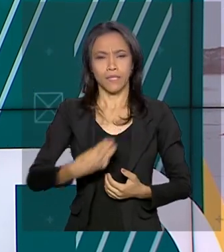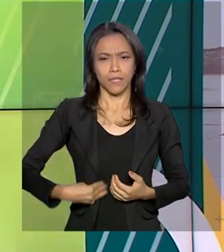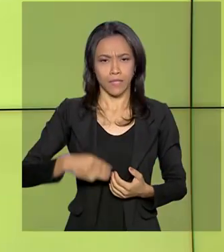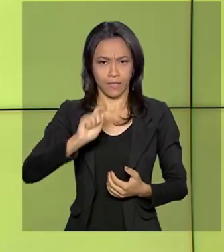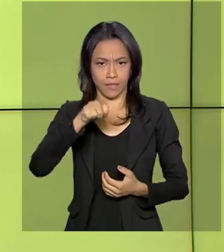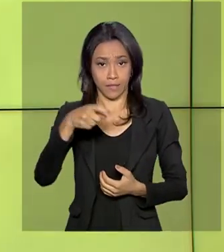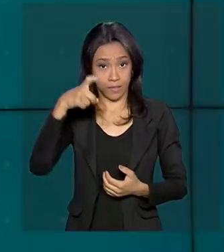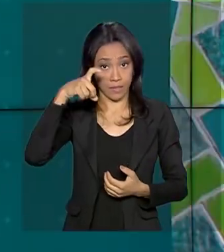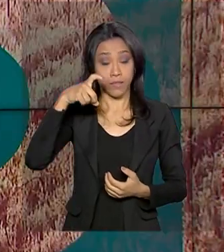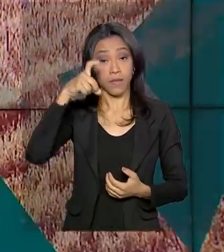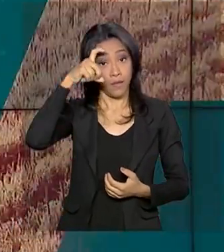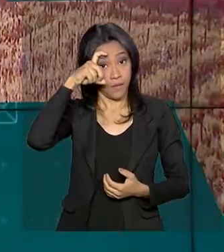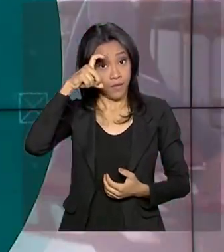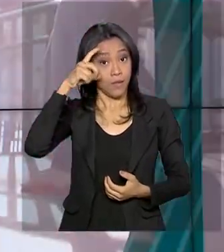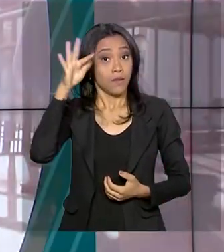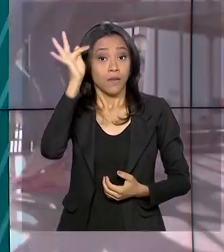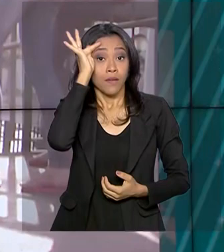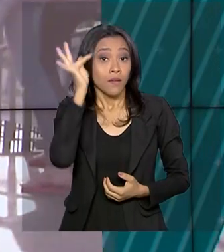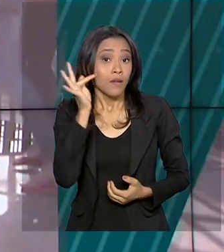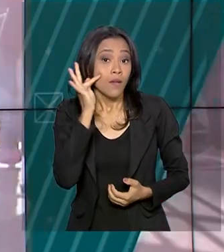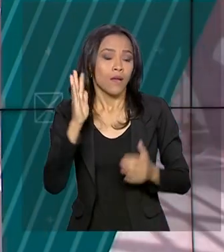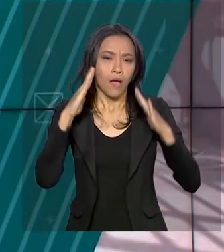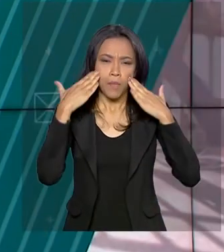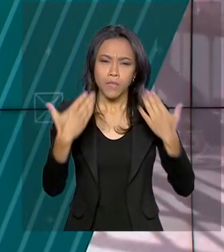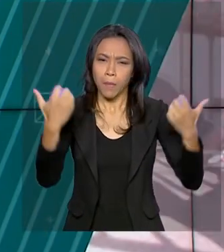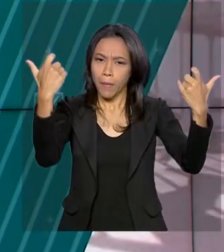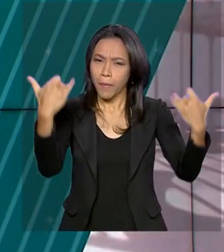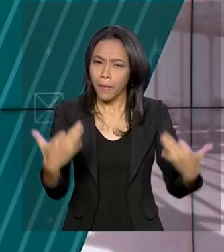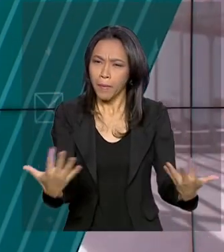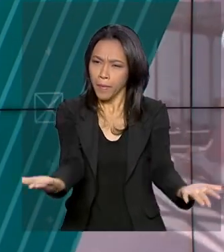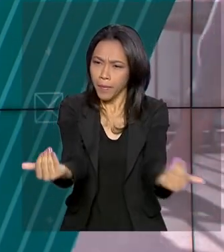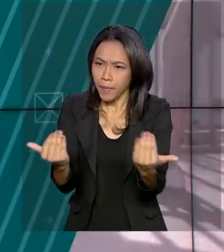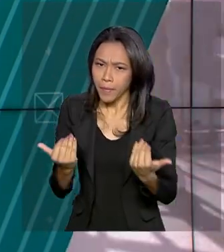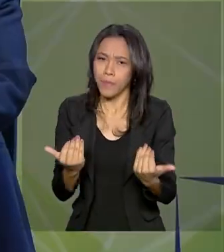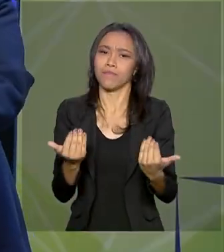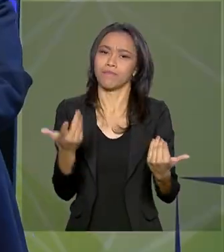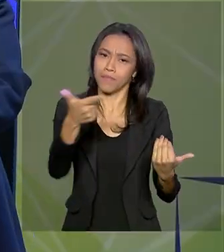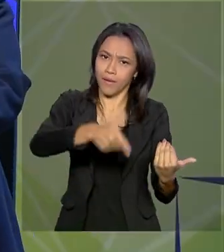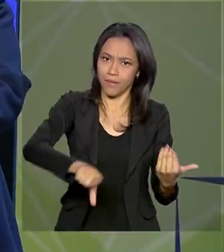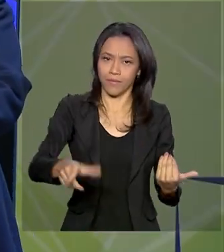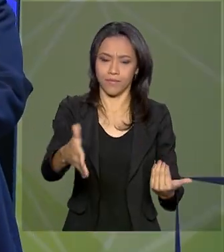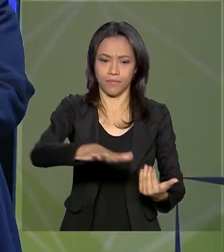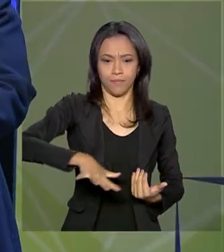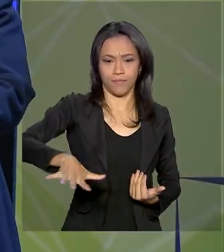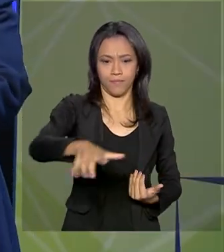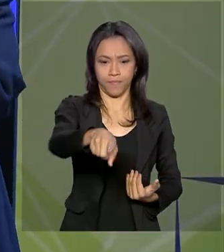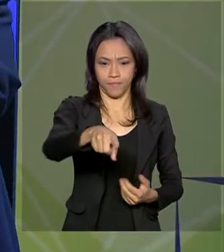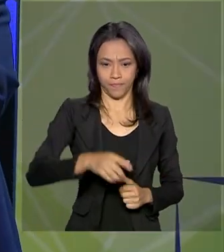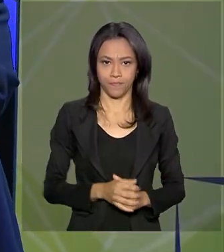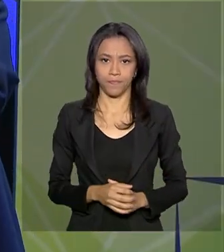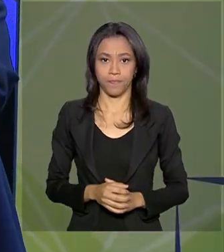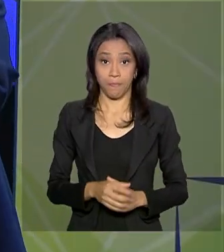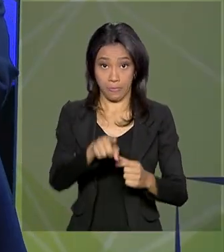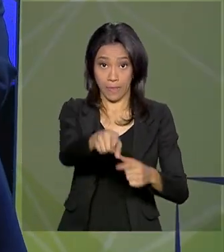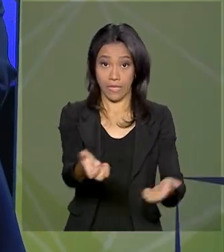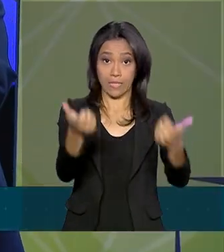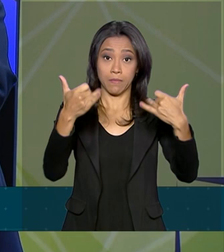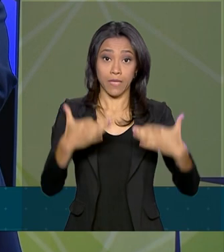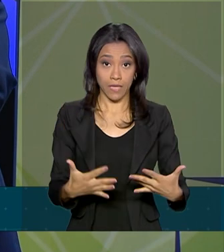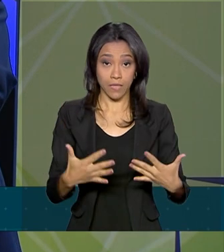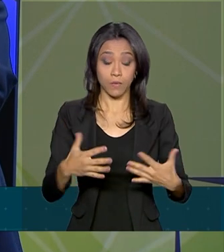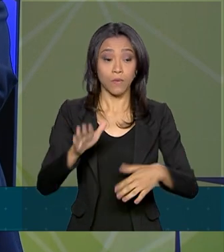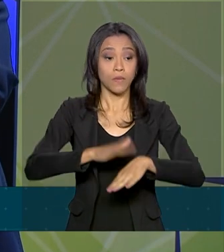as ações do governo para tornar a produção mais atrativa para o mercado externo. Os próprios produtores